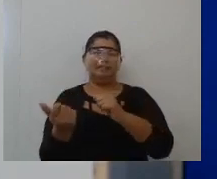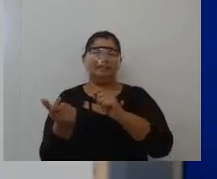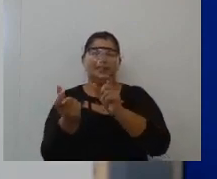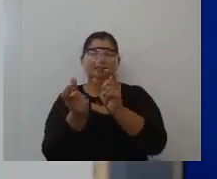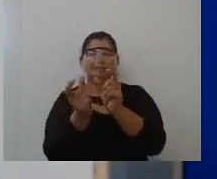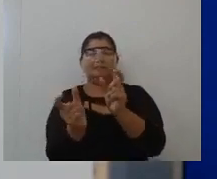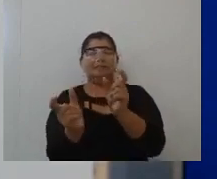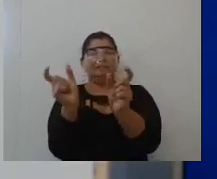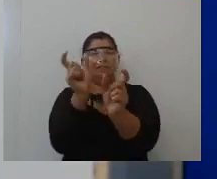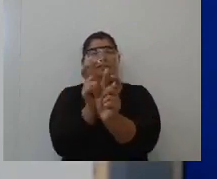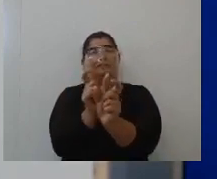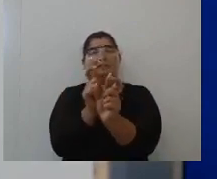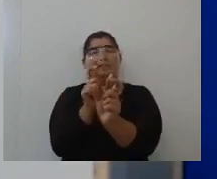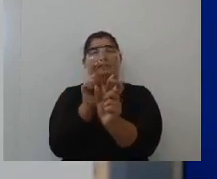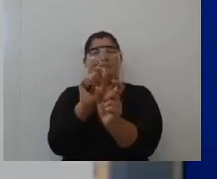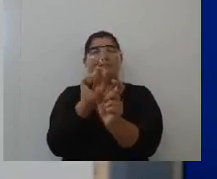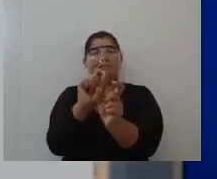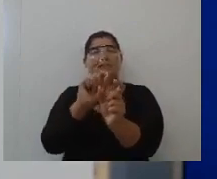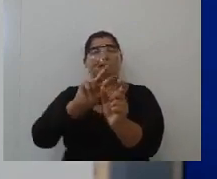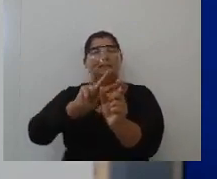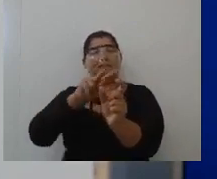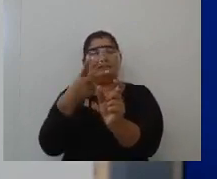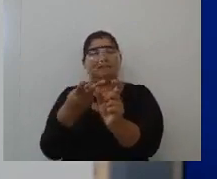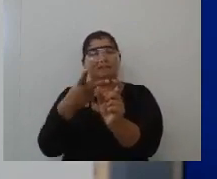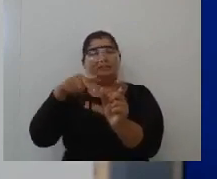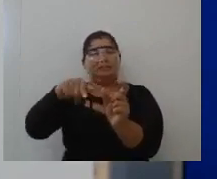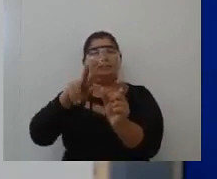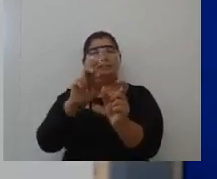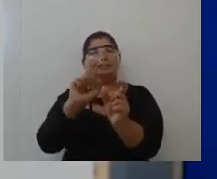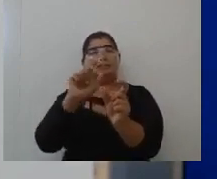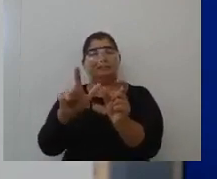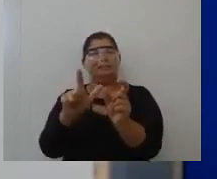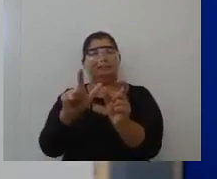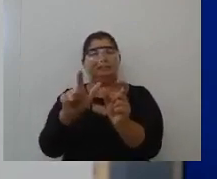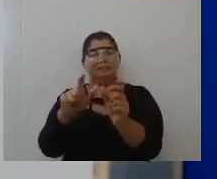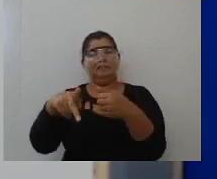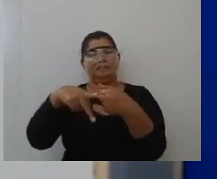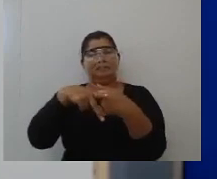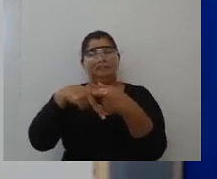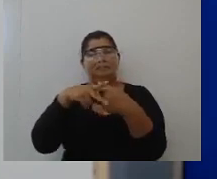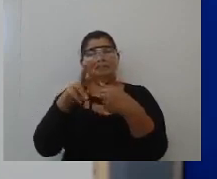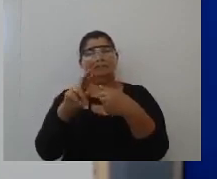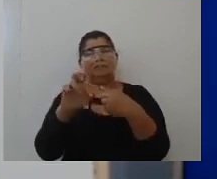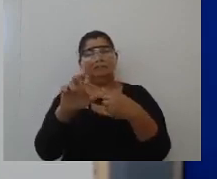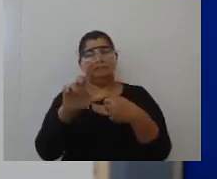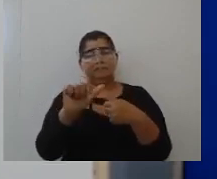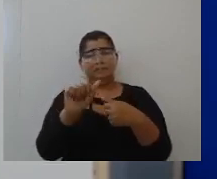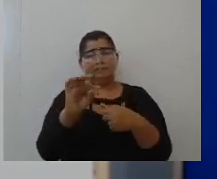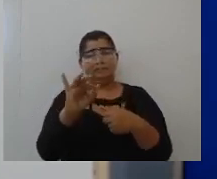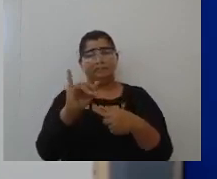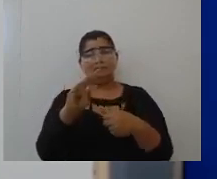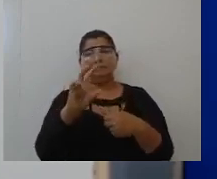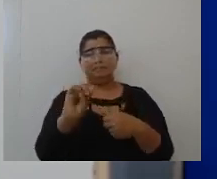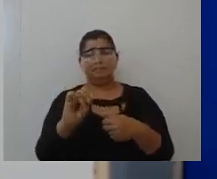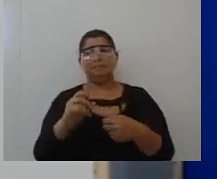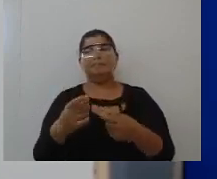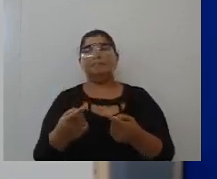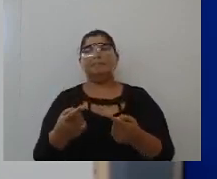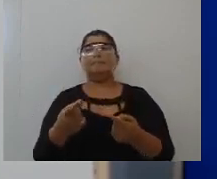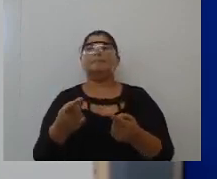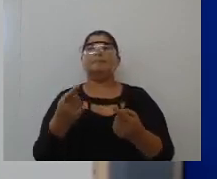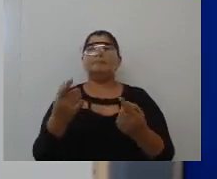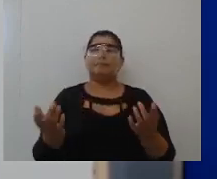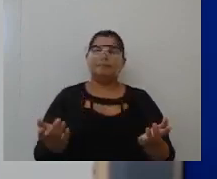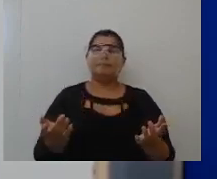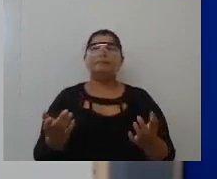bem substituir esse que por um pronome relativo. O qual, a qual, os quais, as quais. Nesse caso tem que ser o